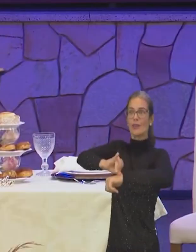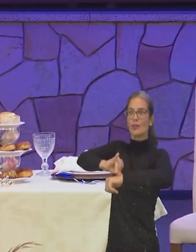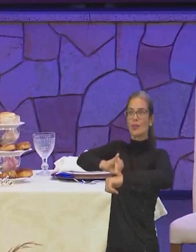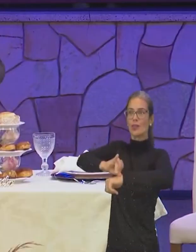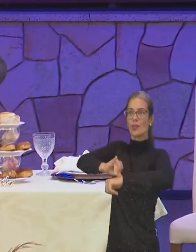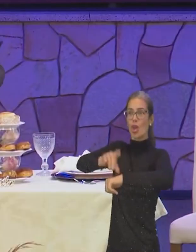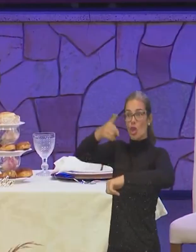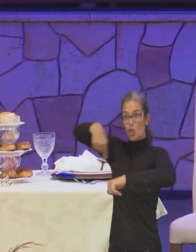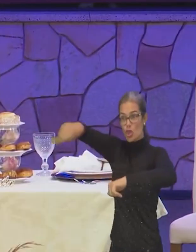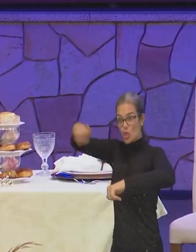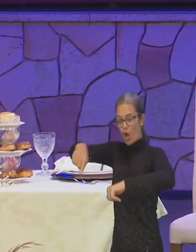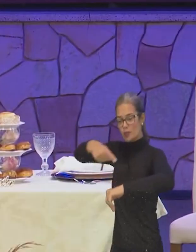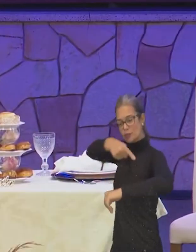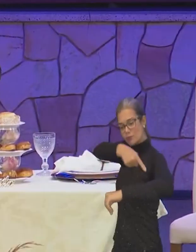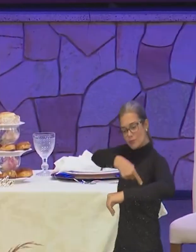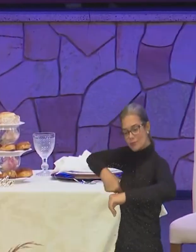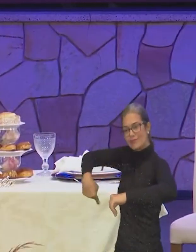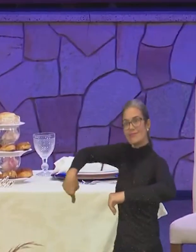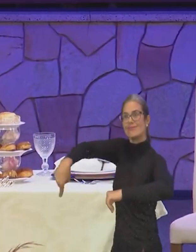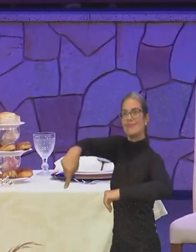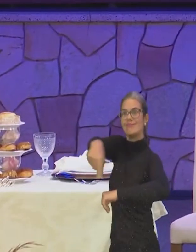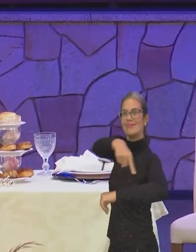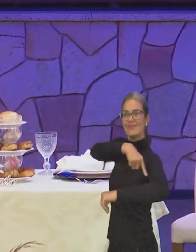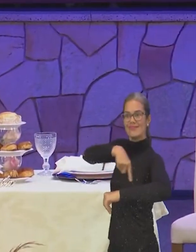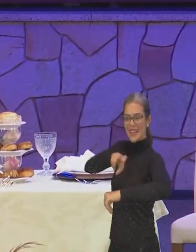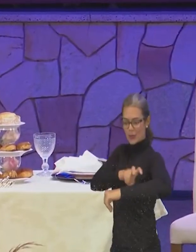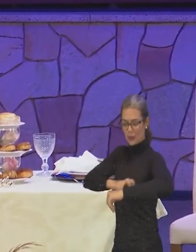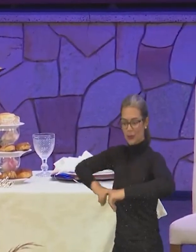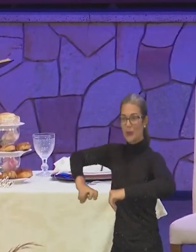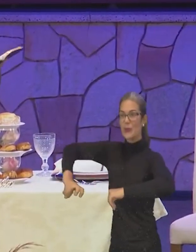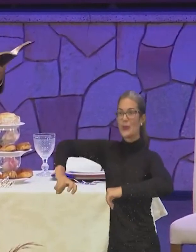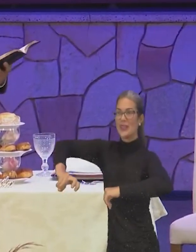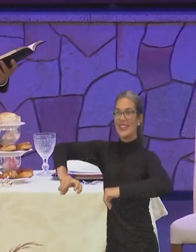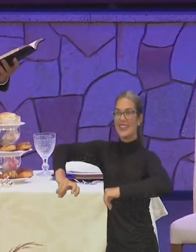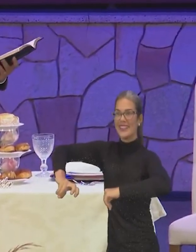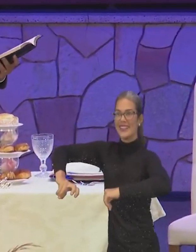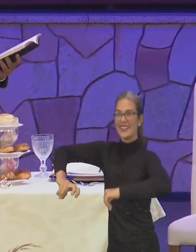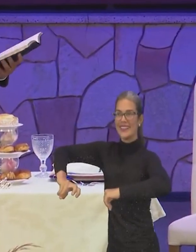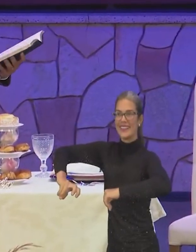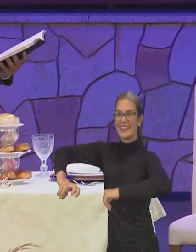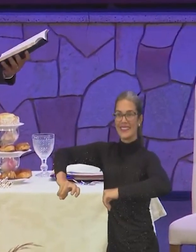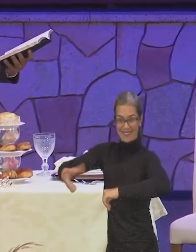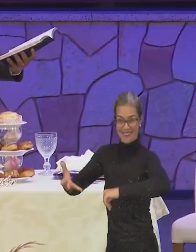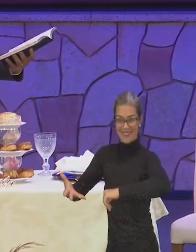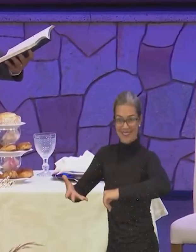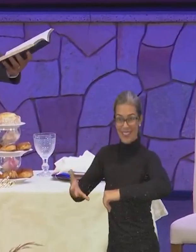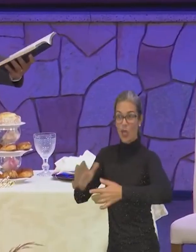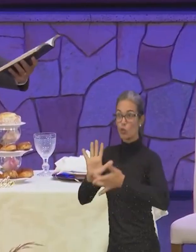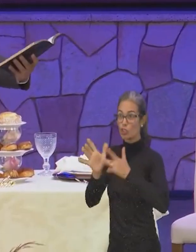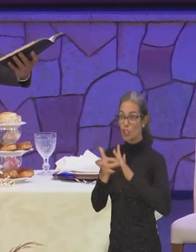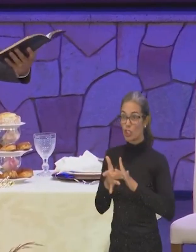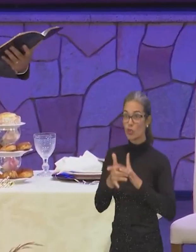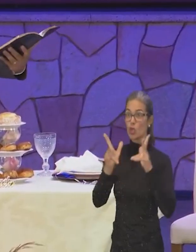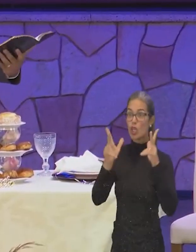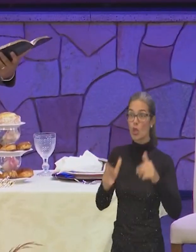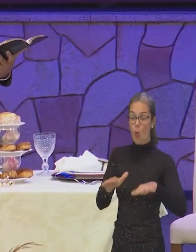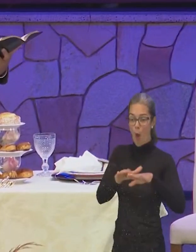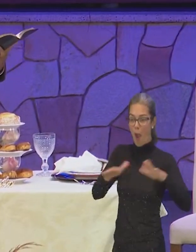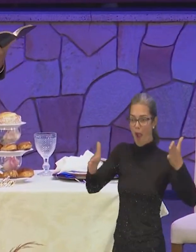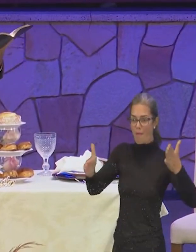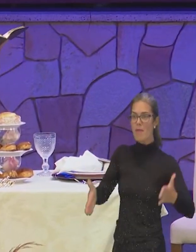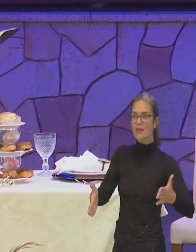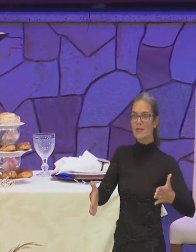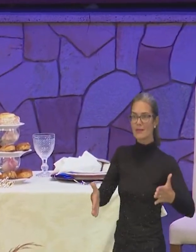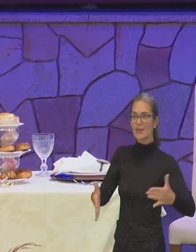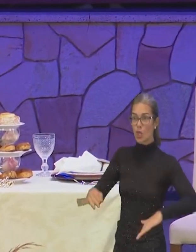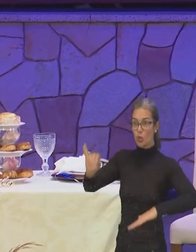no centro da mesa. E quando Cristo está no centro, todos que estão vivendo o savi ao